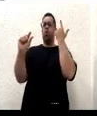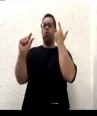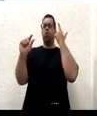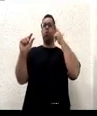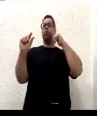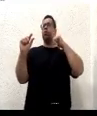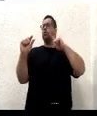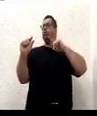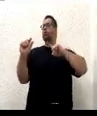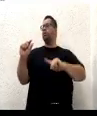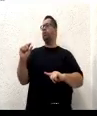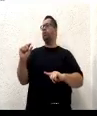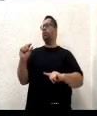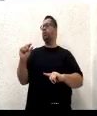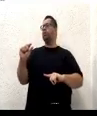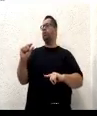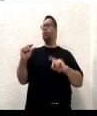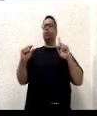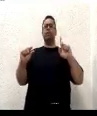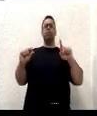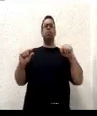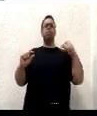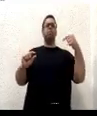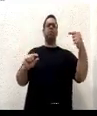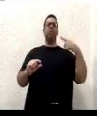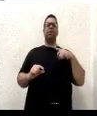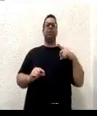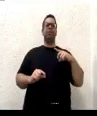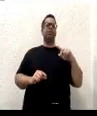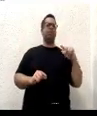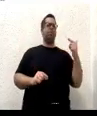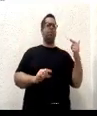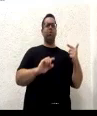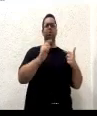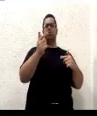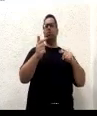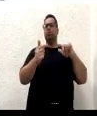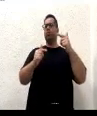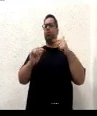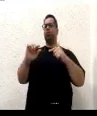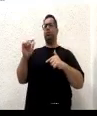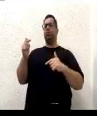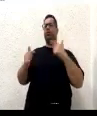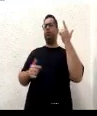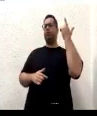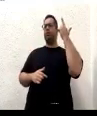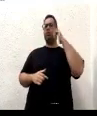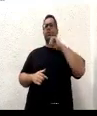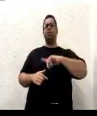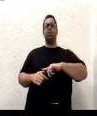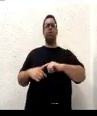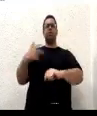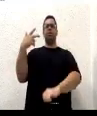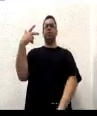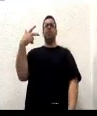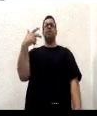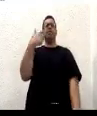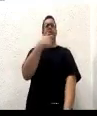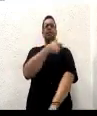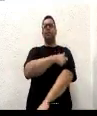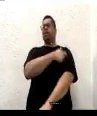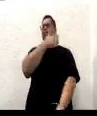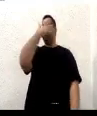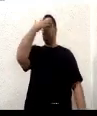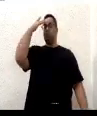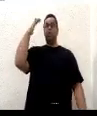mundo e vários tipos de vacina e vacinar 4, 5, 6, 10 vezes cada pessoa aí. 10 não, mas eu